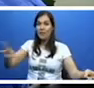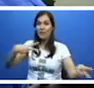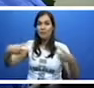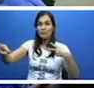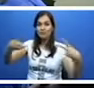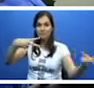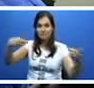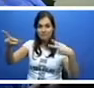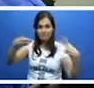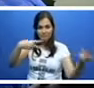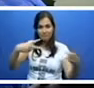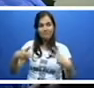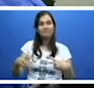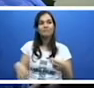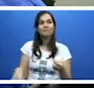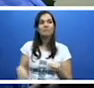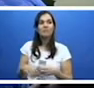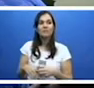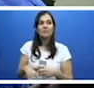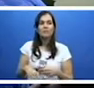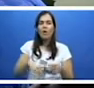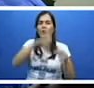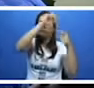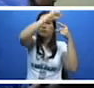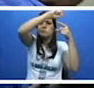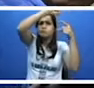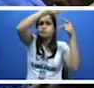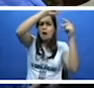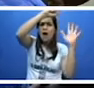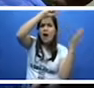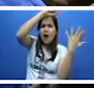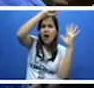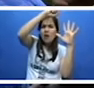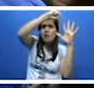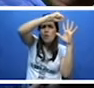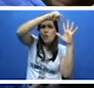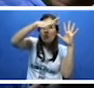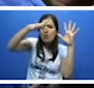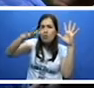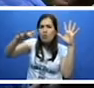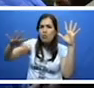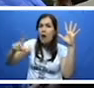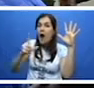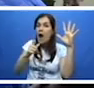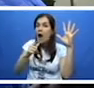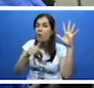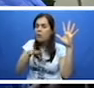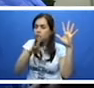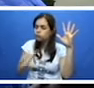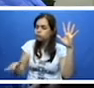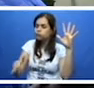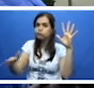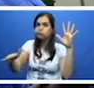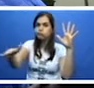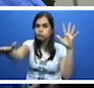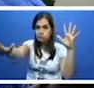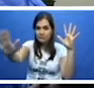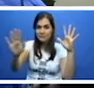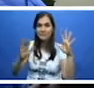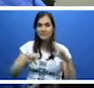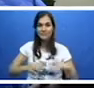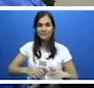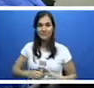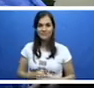semente da árvore para outra região essa semente pode ficar por exemplo num corpo d'água no Rio no Lago e a água escorre